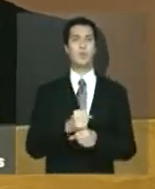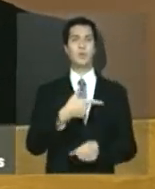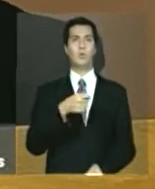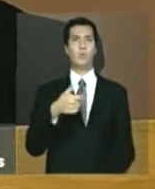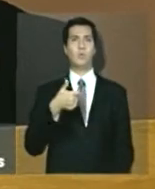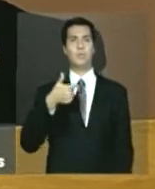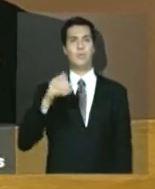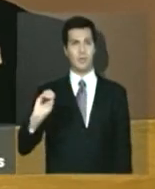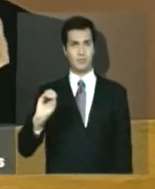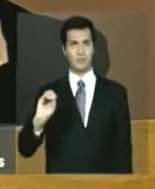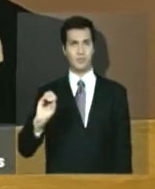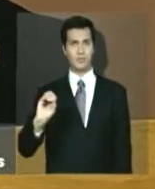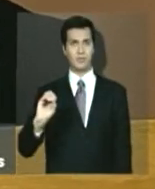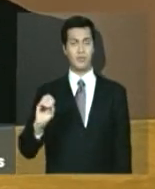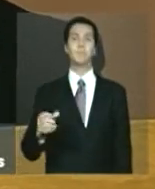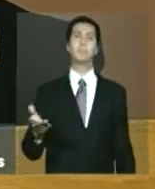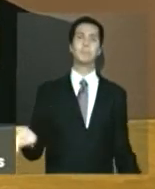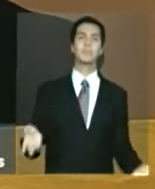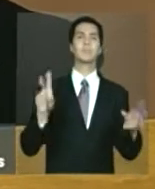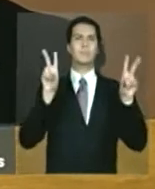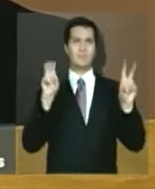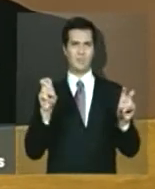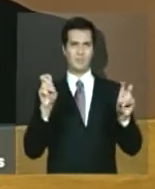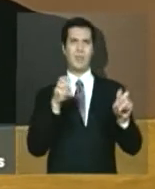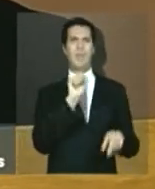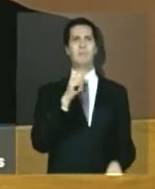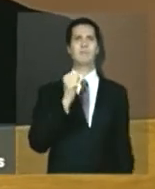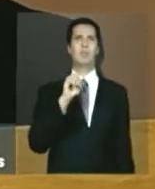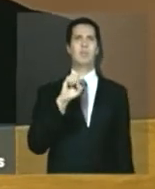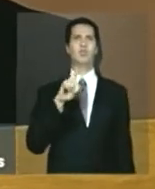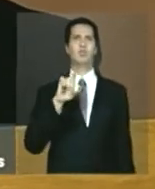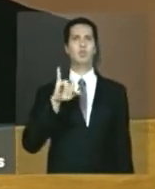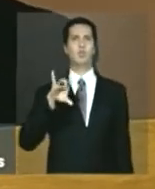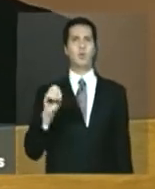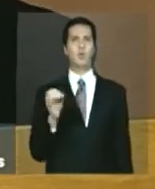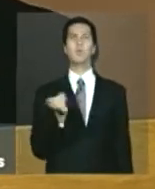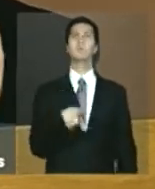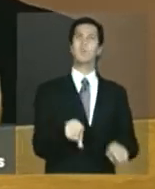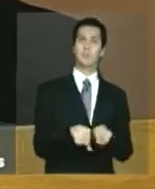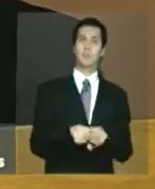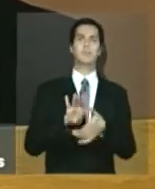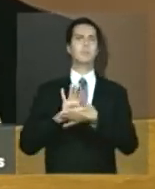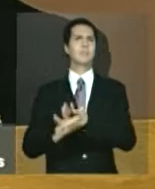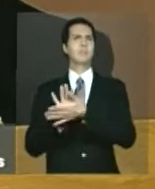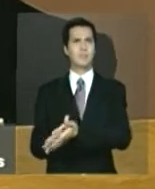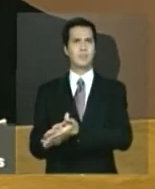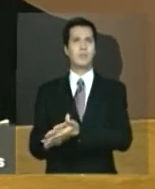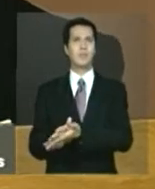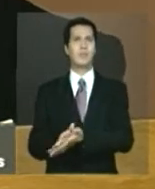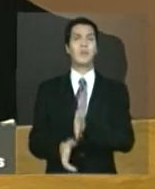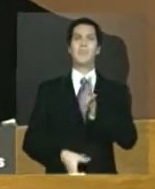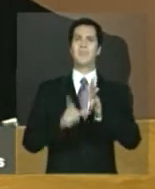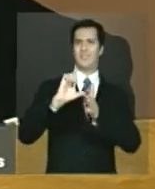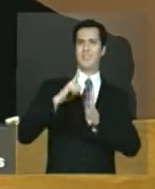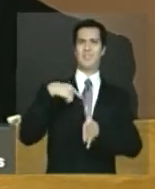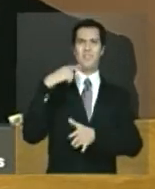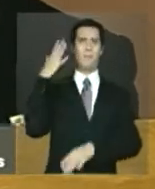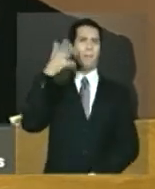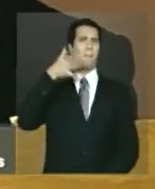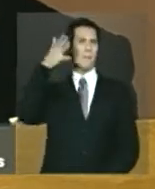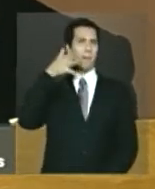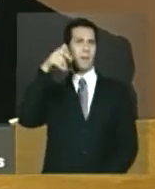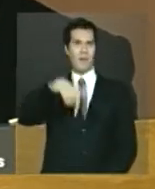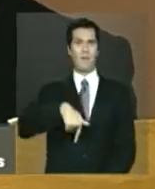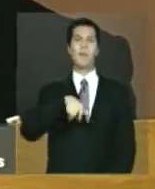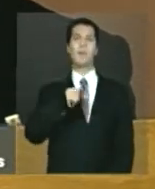assédio e discriminação a graça já disse com muito coração aqui nós